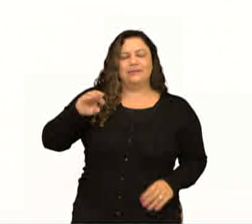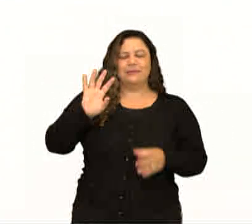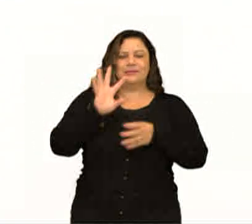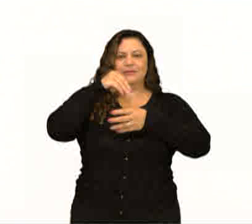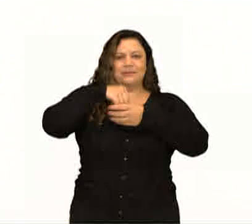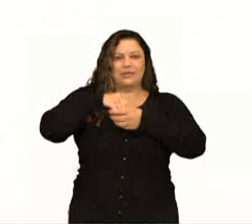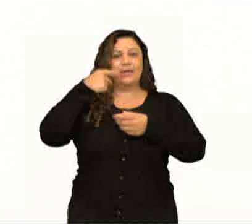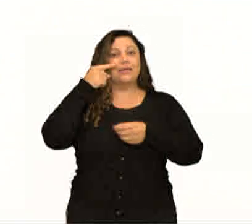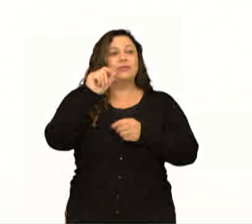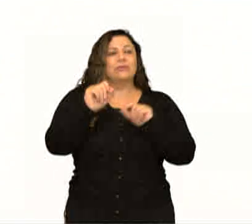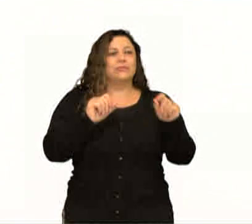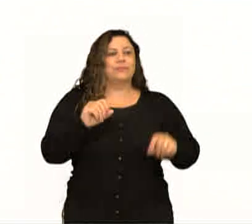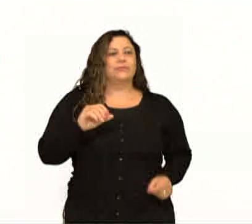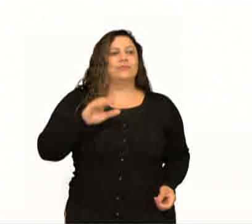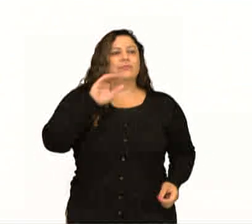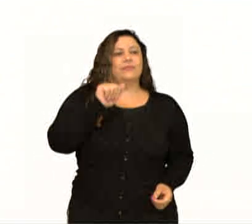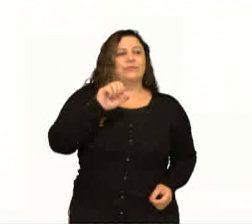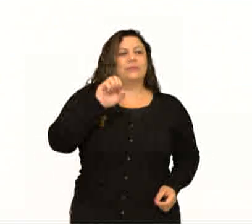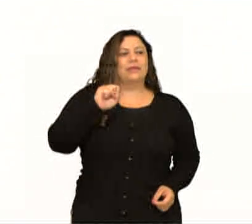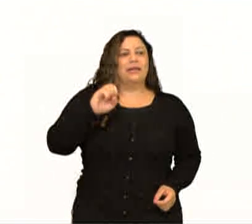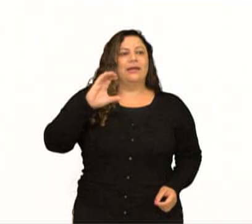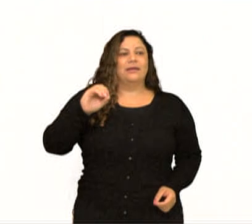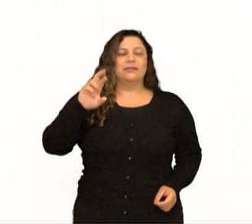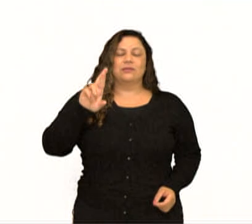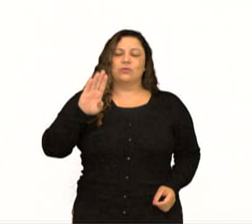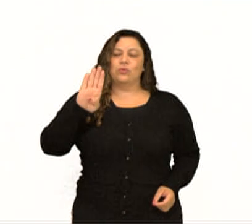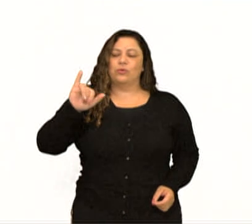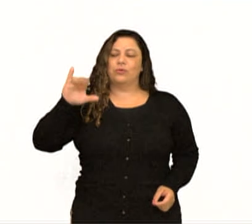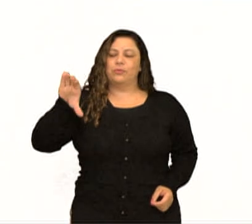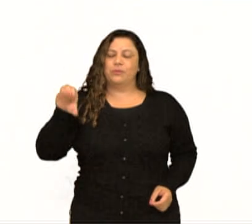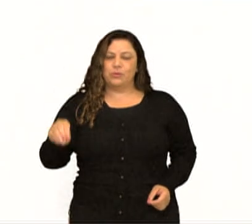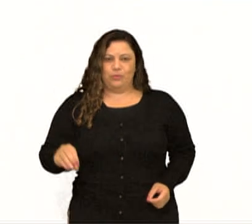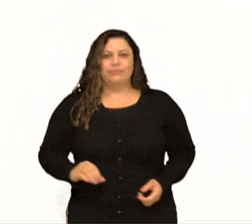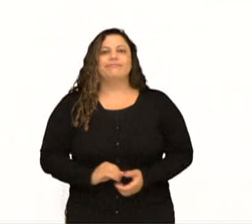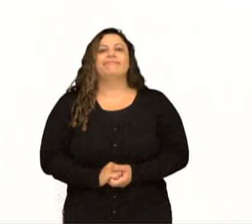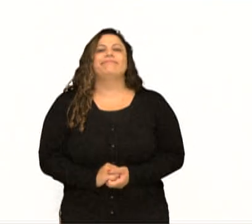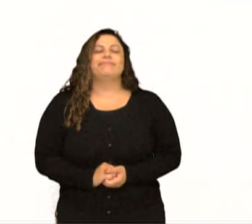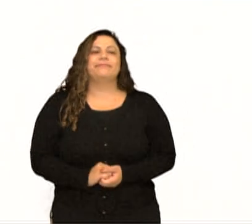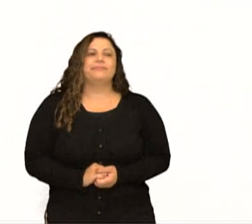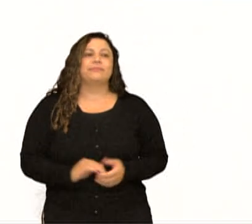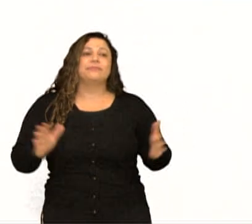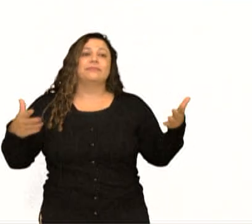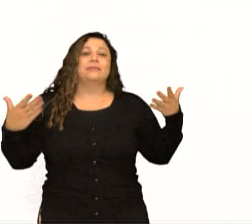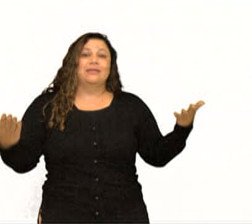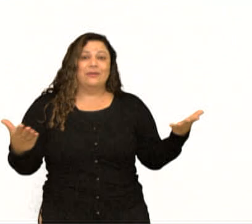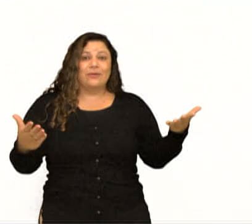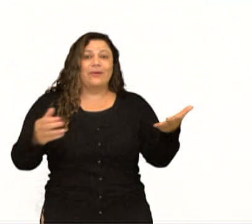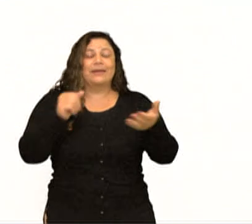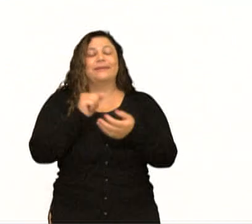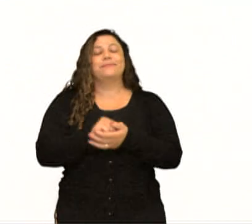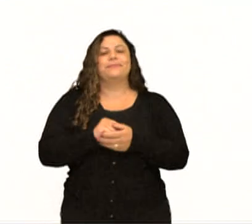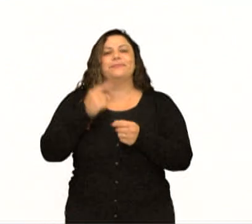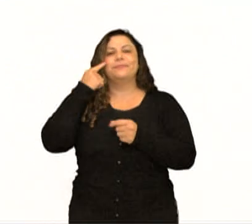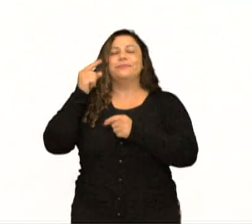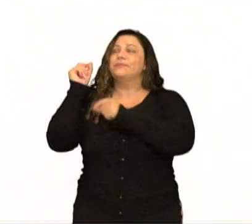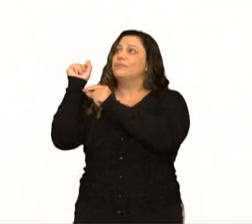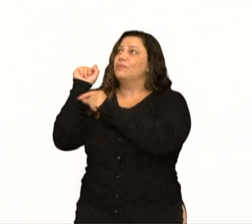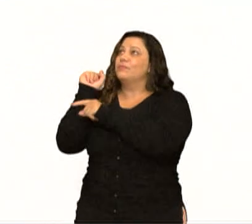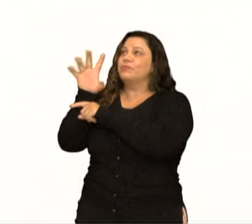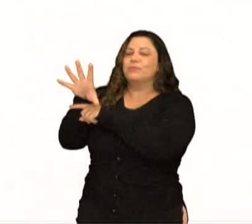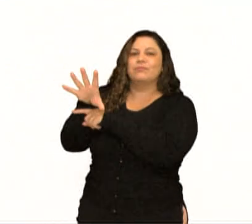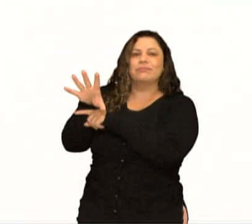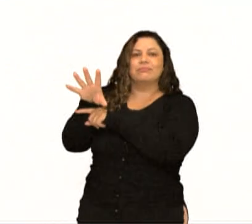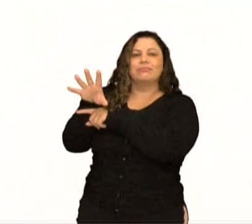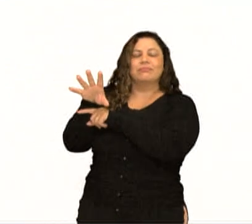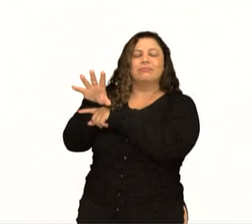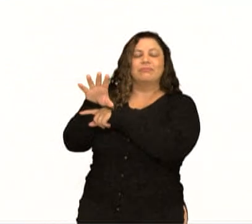é ácido ascórbico. Muito bem. Agora eu coloquei aqui, eu projetei a estrutura